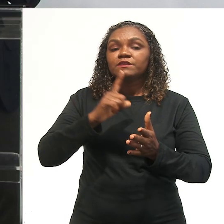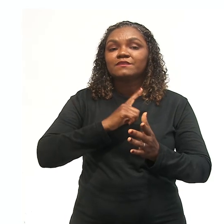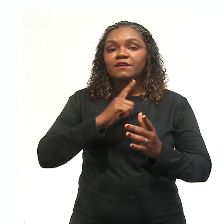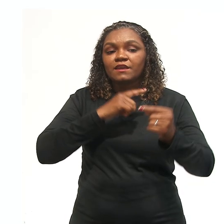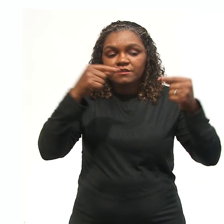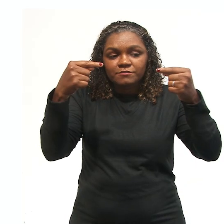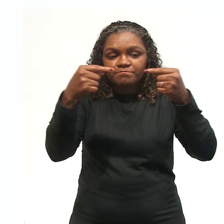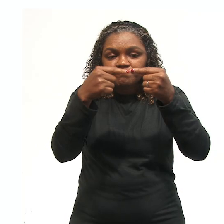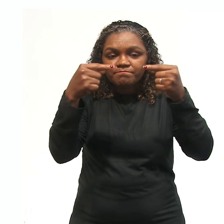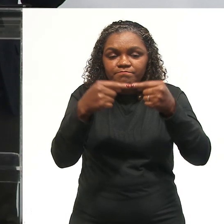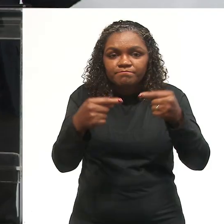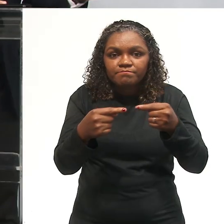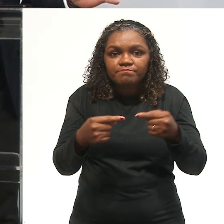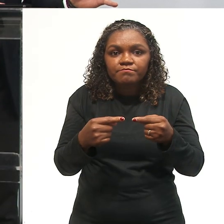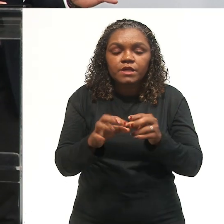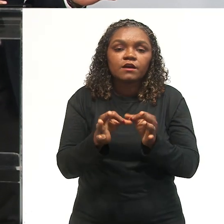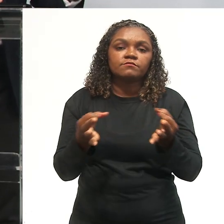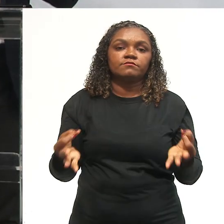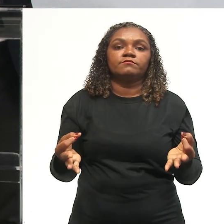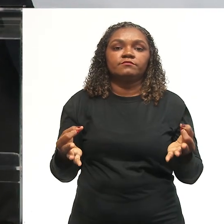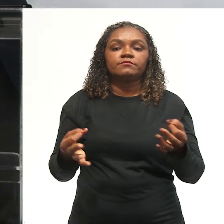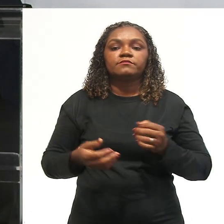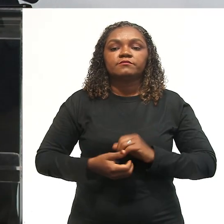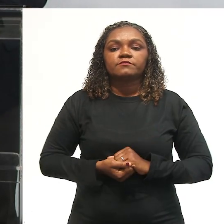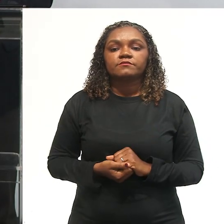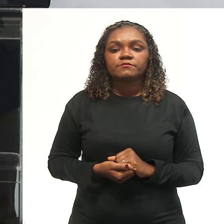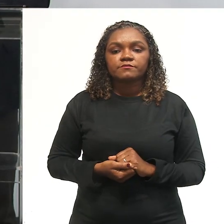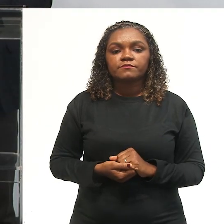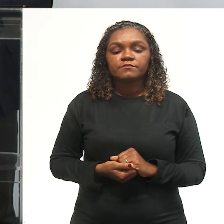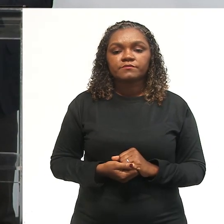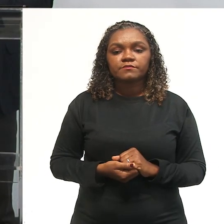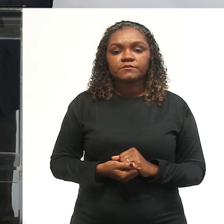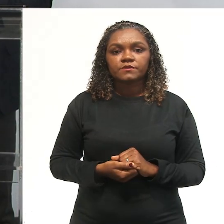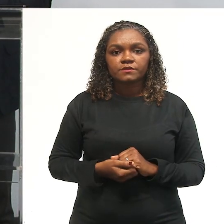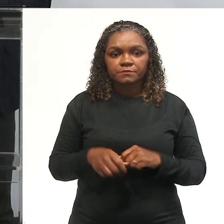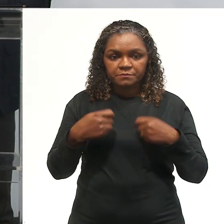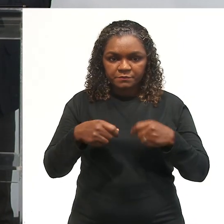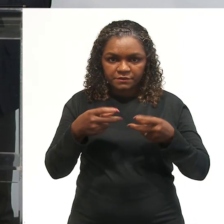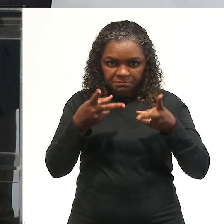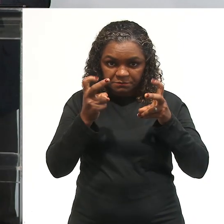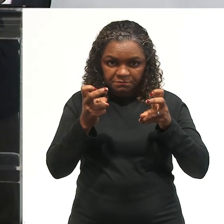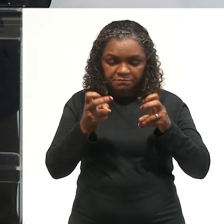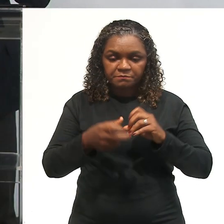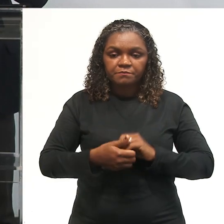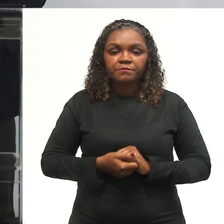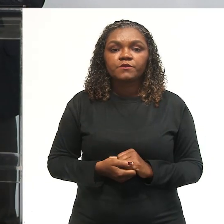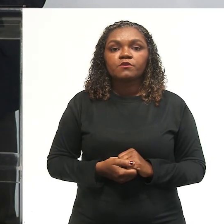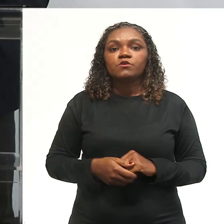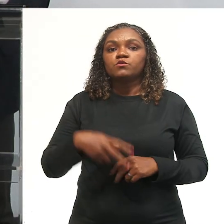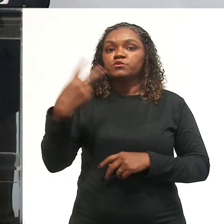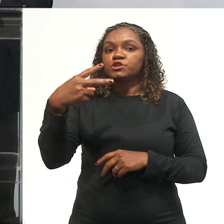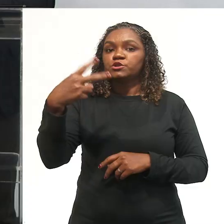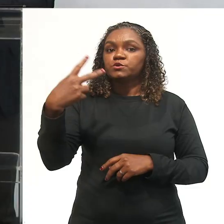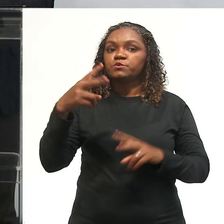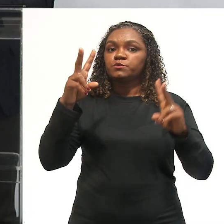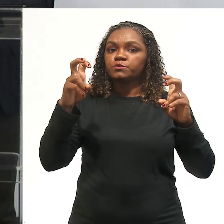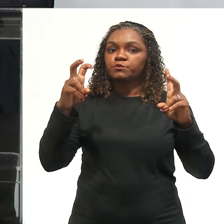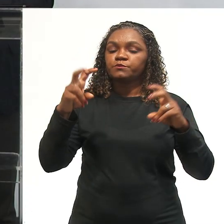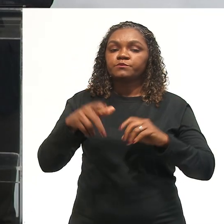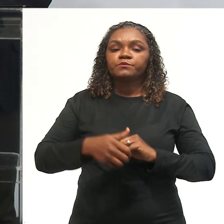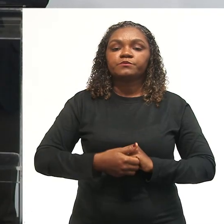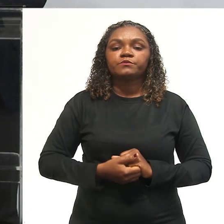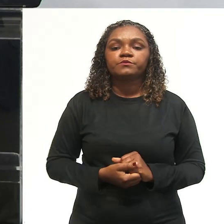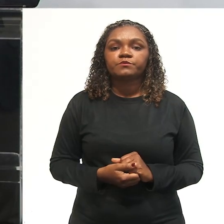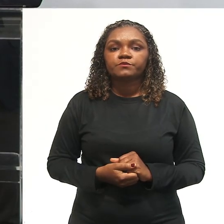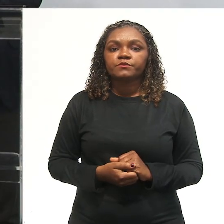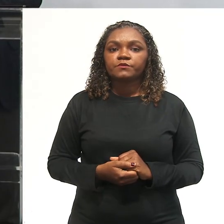rito que é o rito comum. Esse é o primeiro ponto que você deve observar. Segundo ponto em relação ao pregão eletrônico